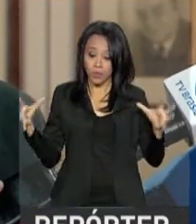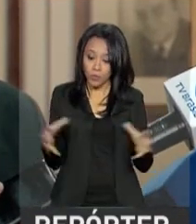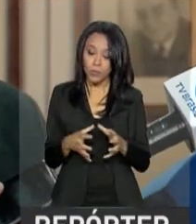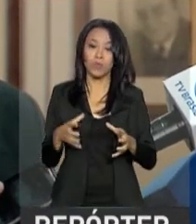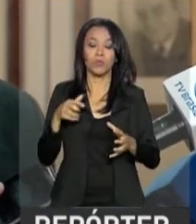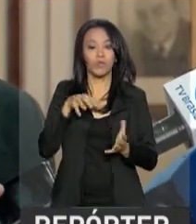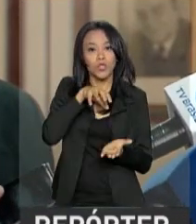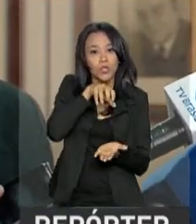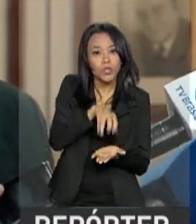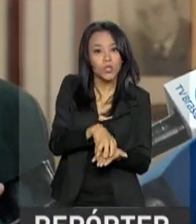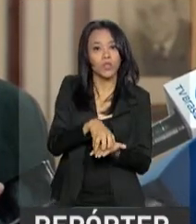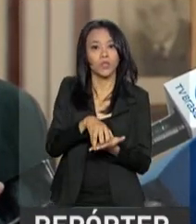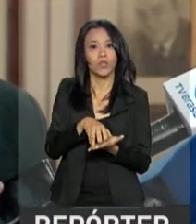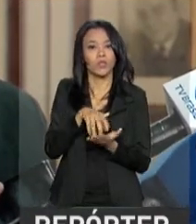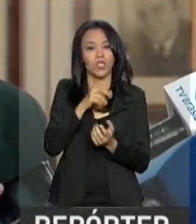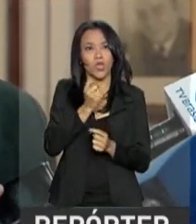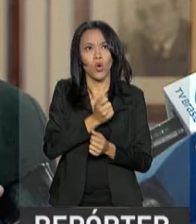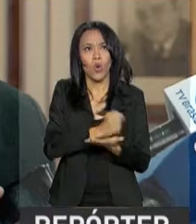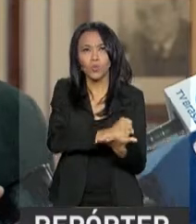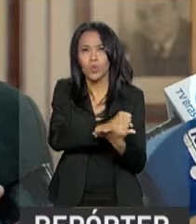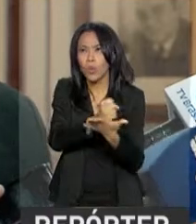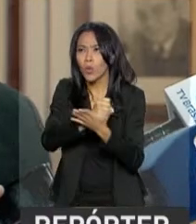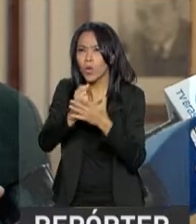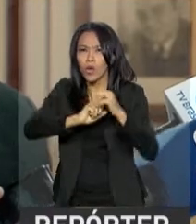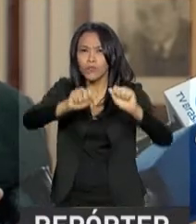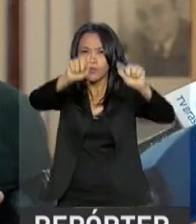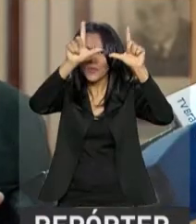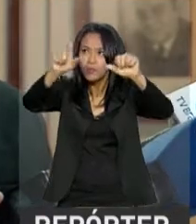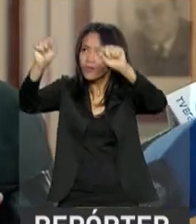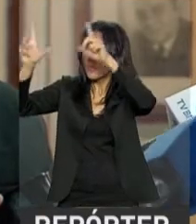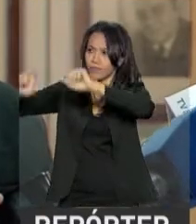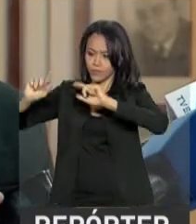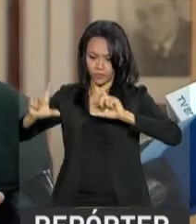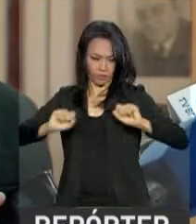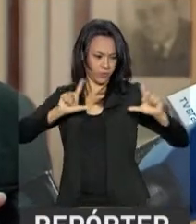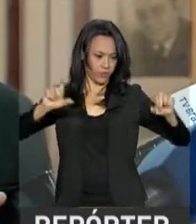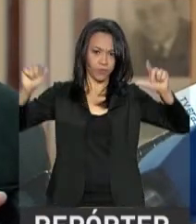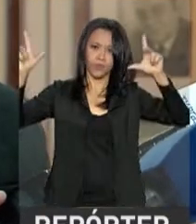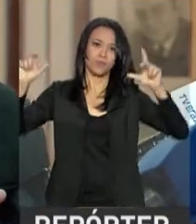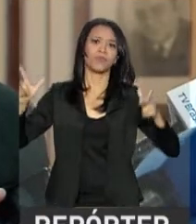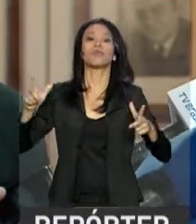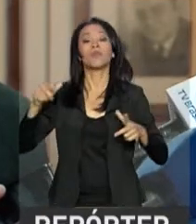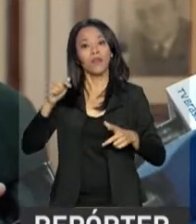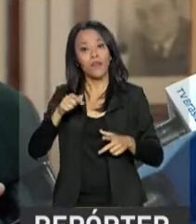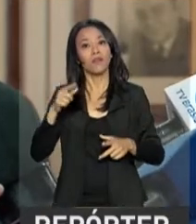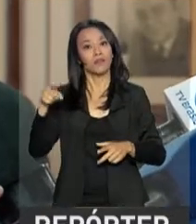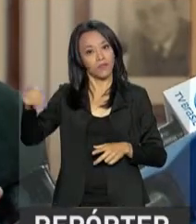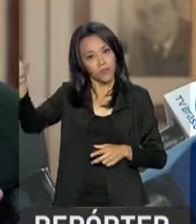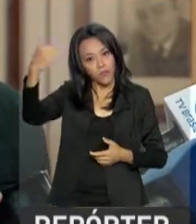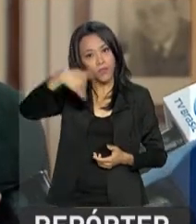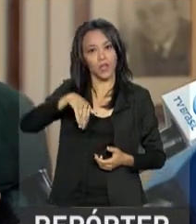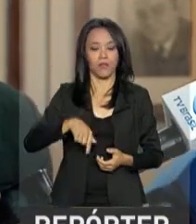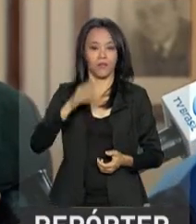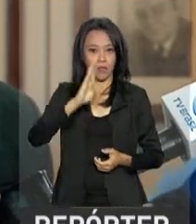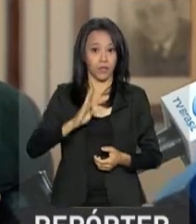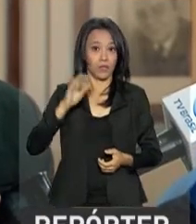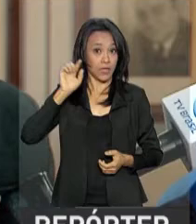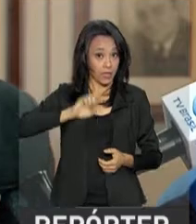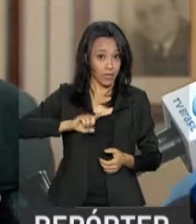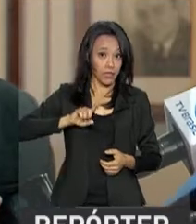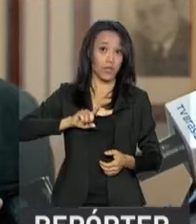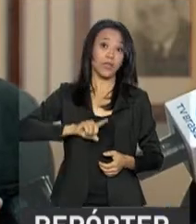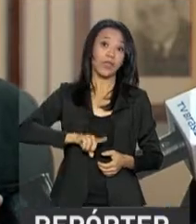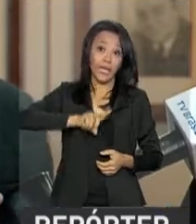nas últimas olimpíadas como também representa um conforto a mais para o torcedor ea torcedora brasileiros que lá vão poder contar com